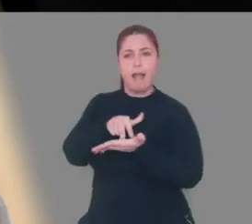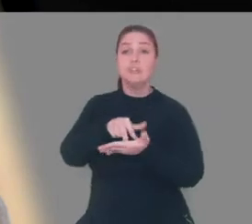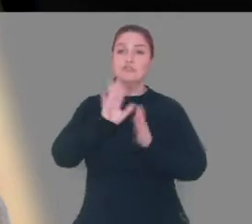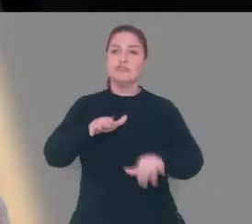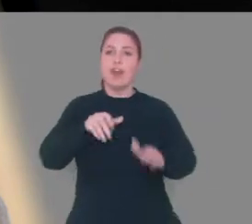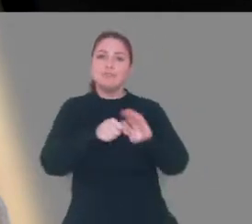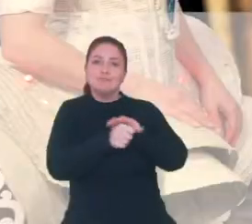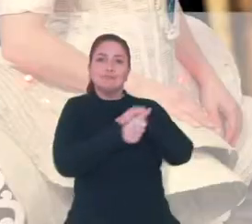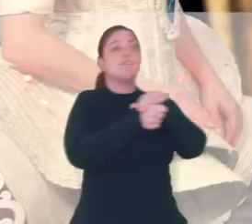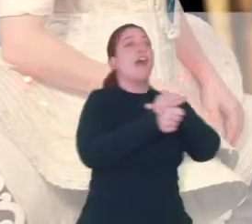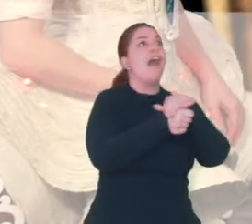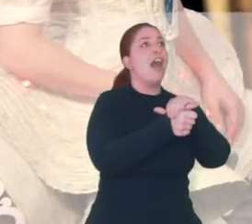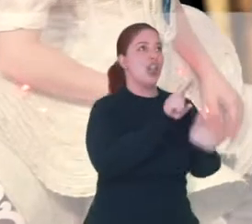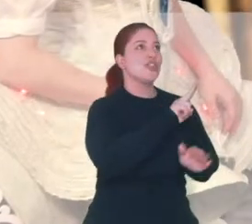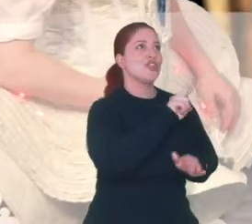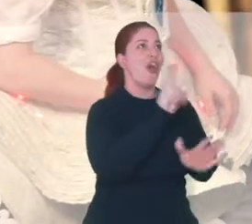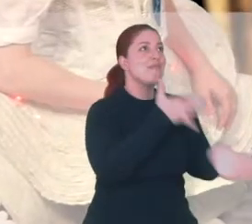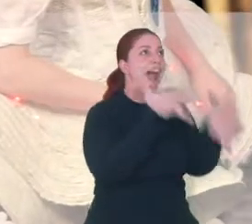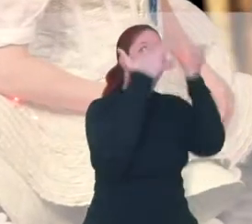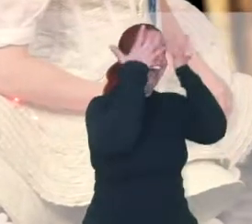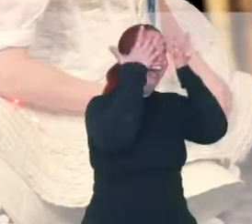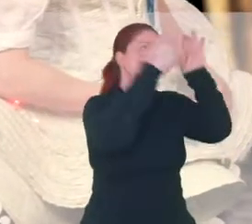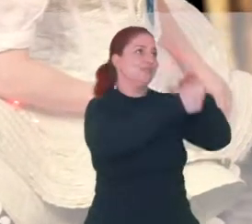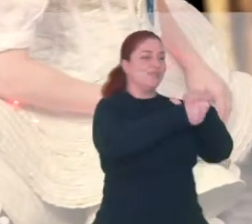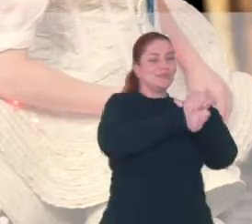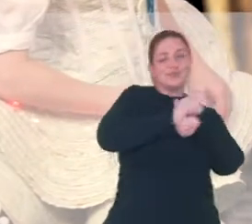seguiu para a árvore. Ô, seu jabuti!